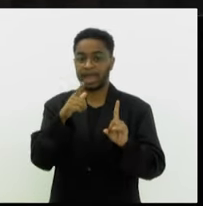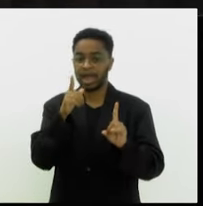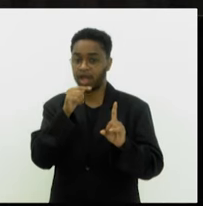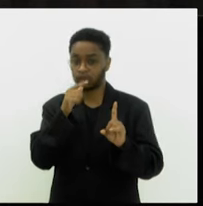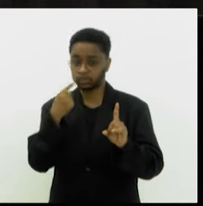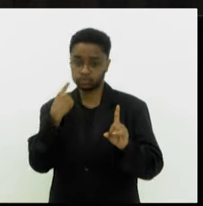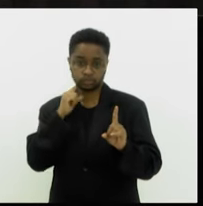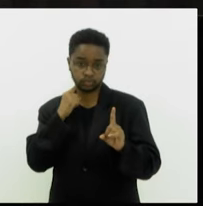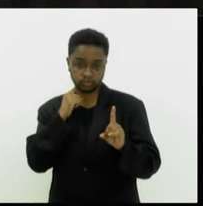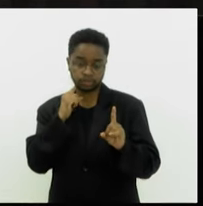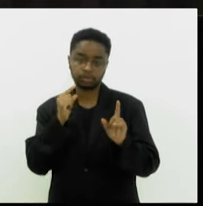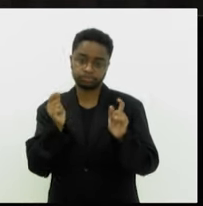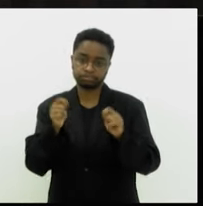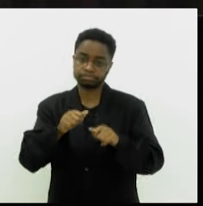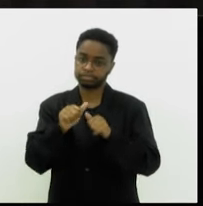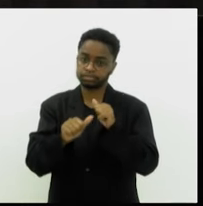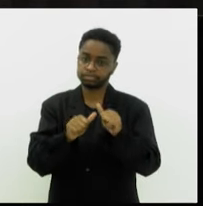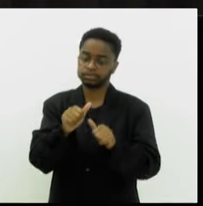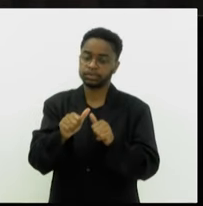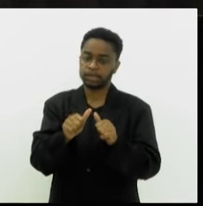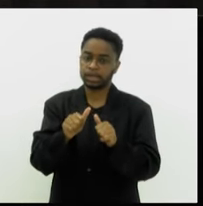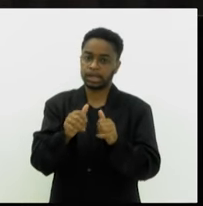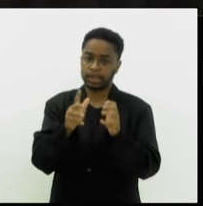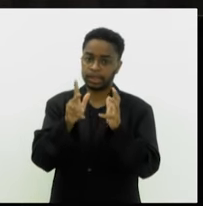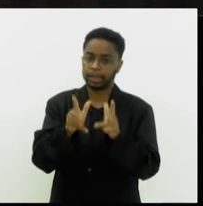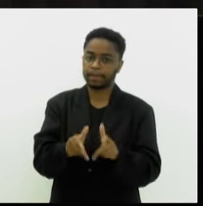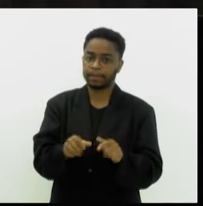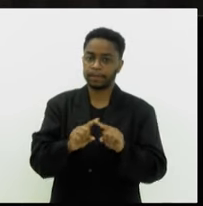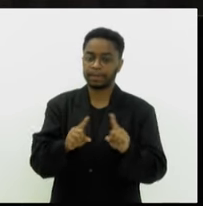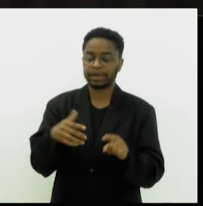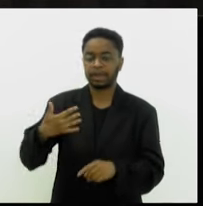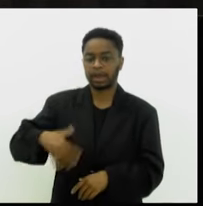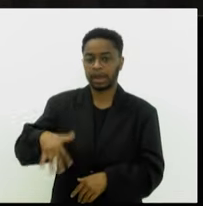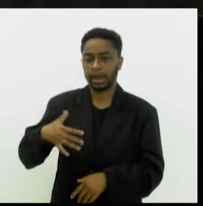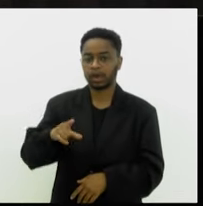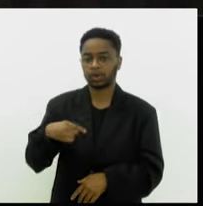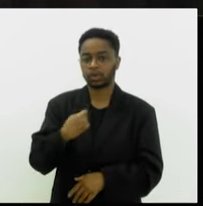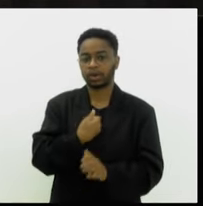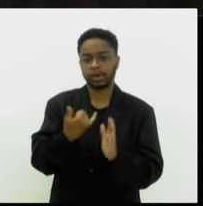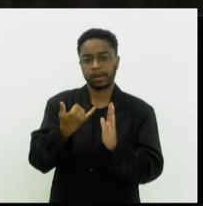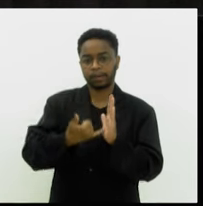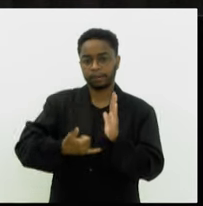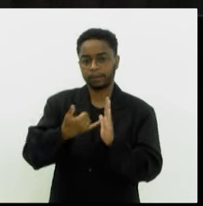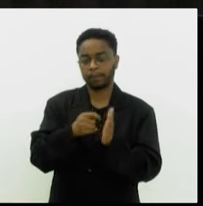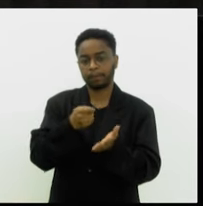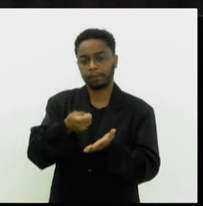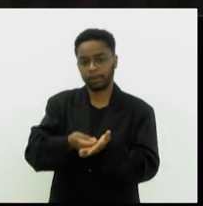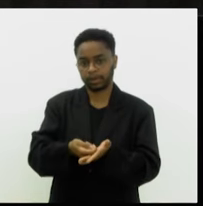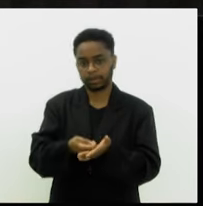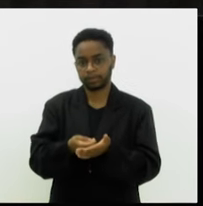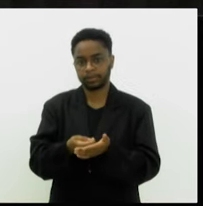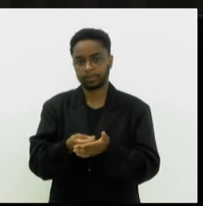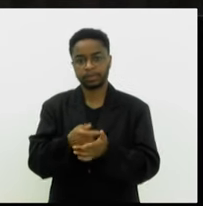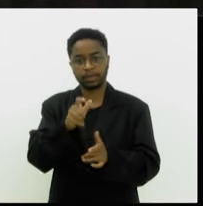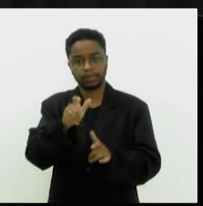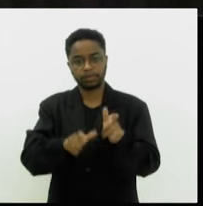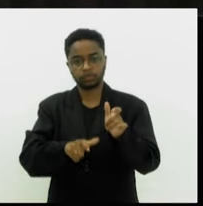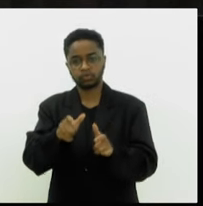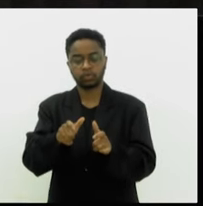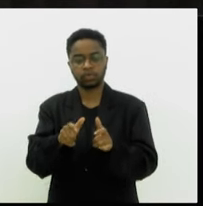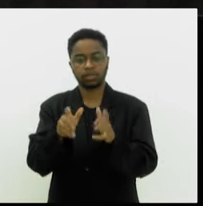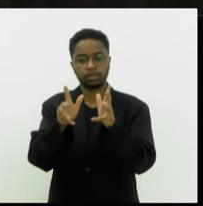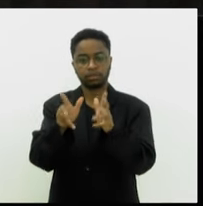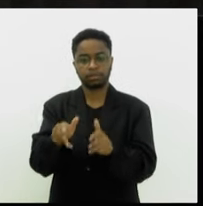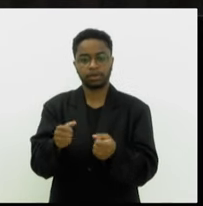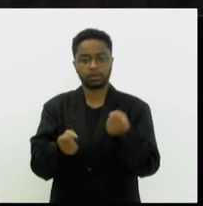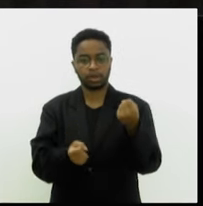torna potável, tratada a um custo elevadíssimo dos nossos impostos lá no Bandu. O pessoal lavando o carro hoje já tem